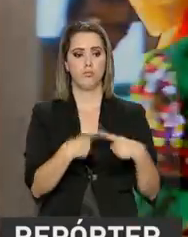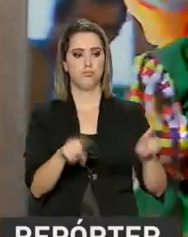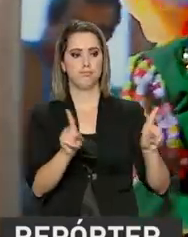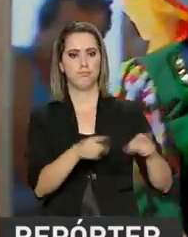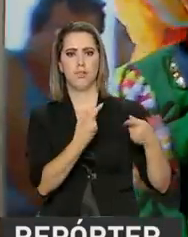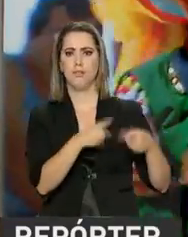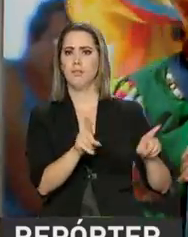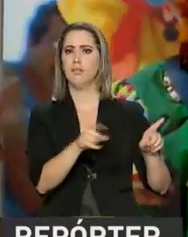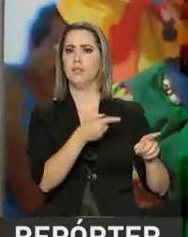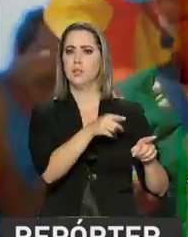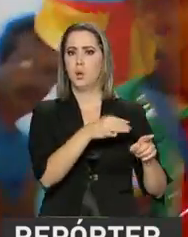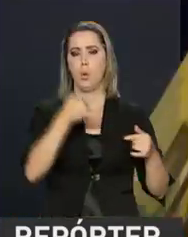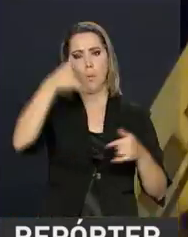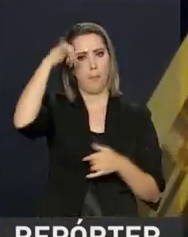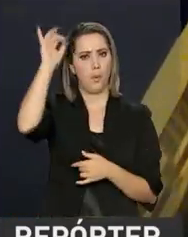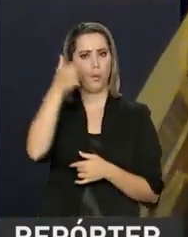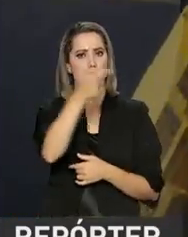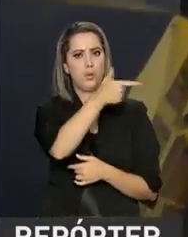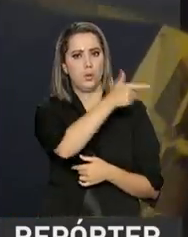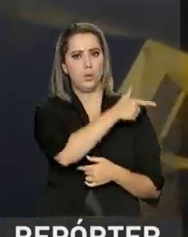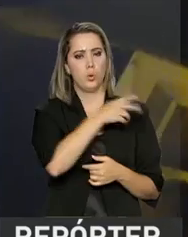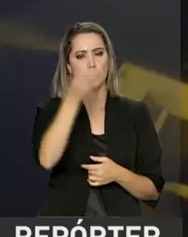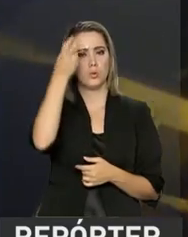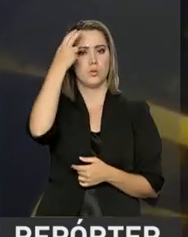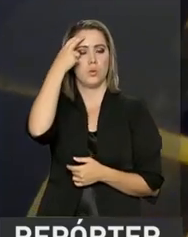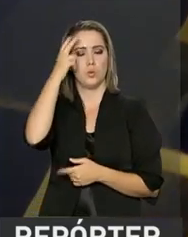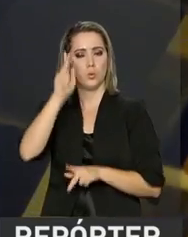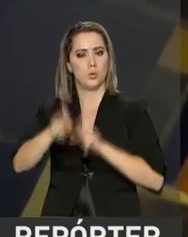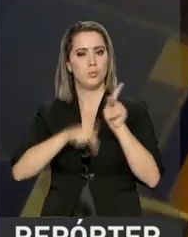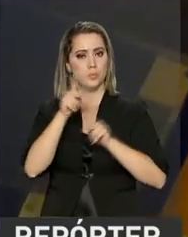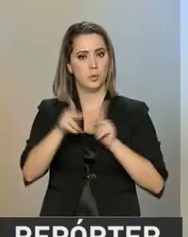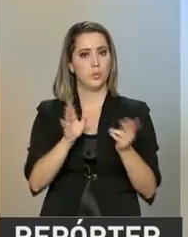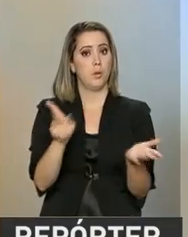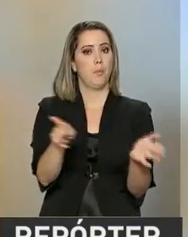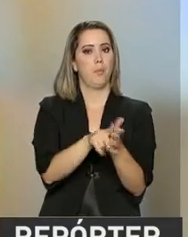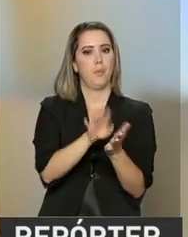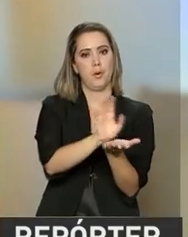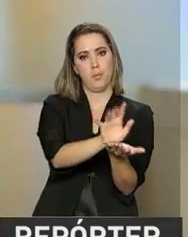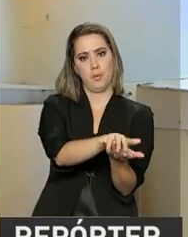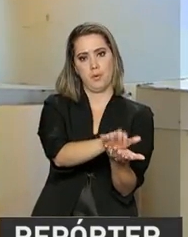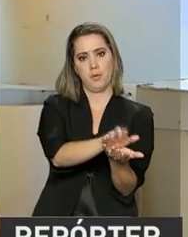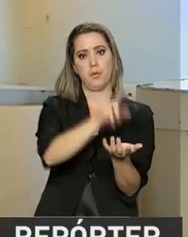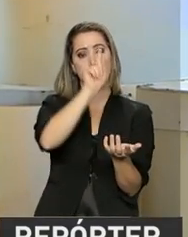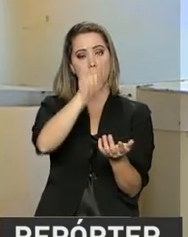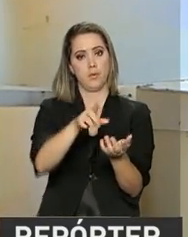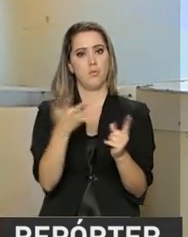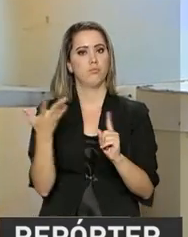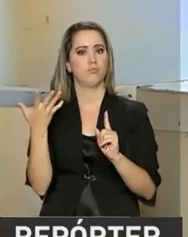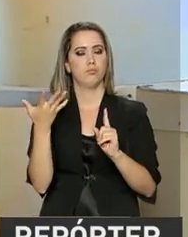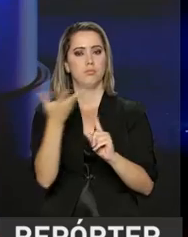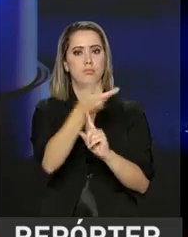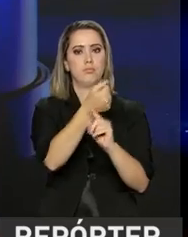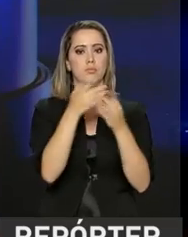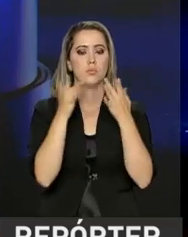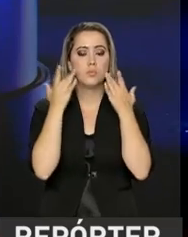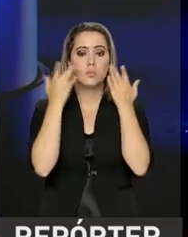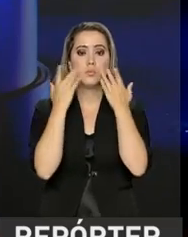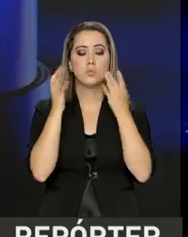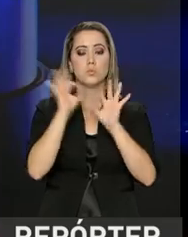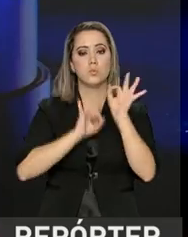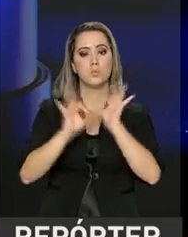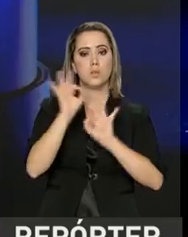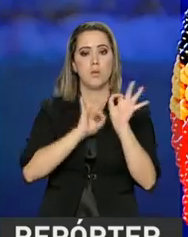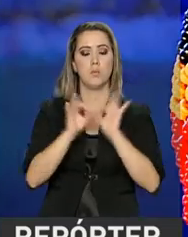Arco Verde, o boi e outras manifestações populares de Pernambuco são focos das oficinas. O espaço, estruturado